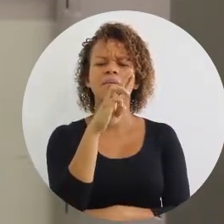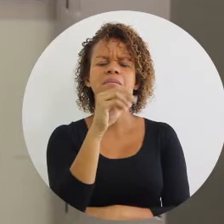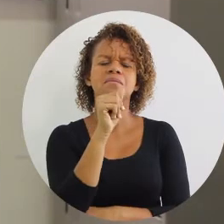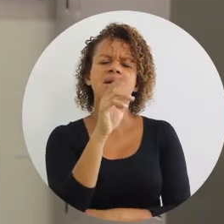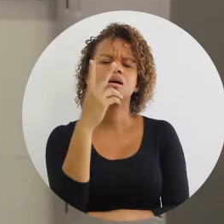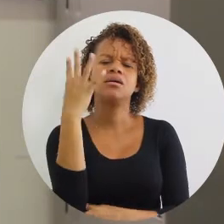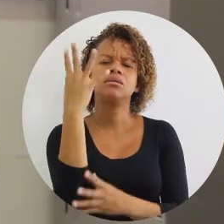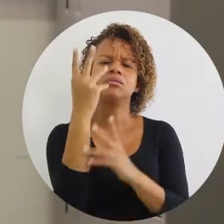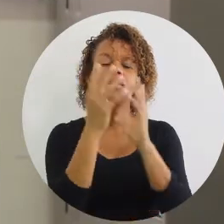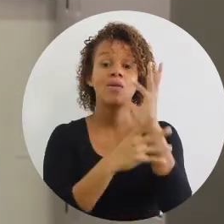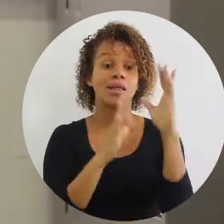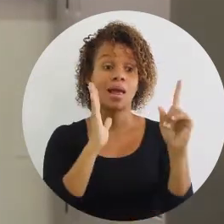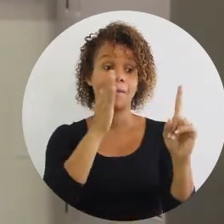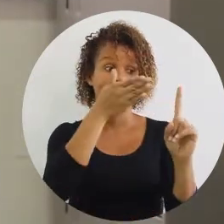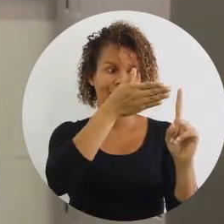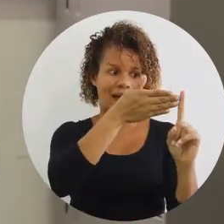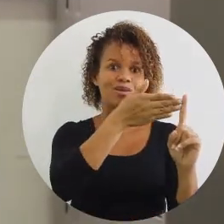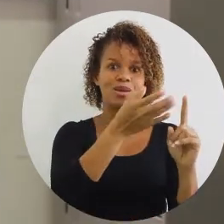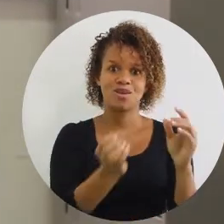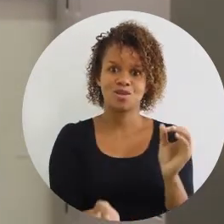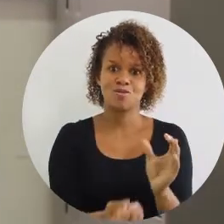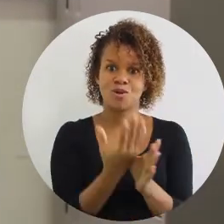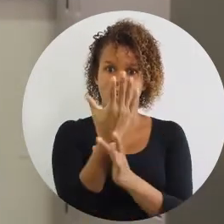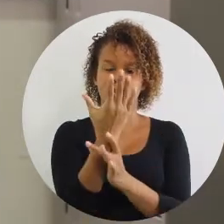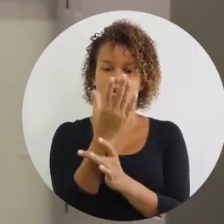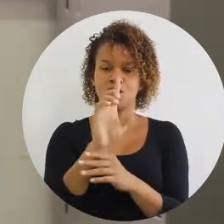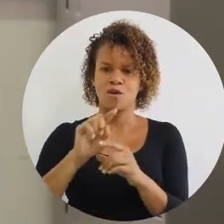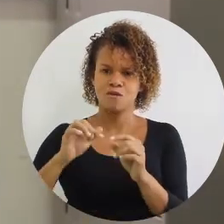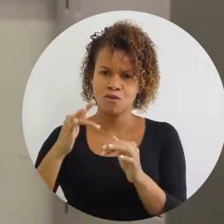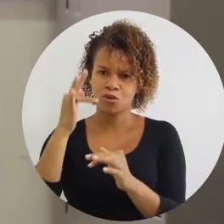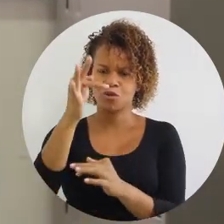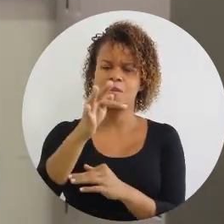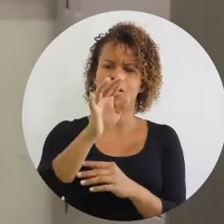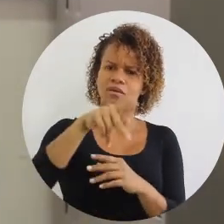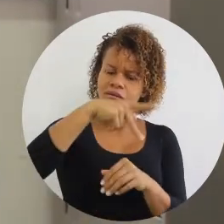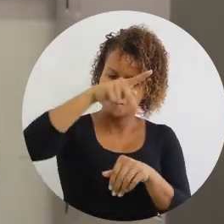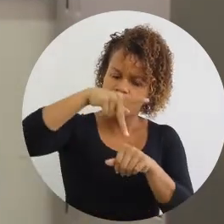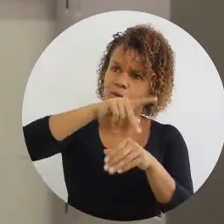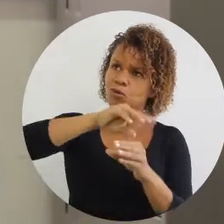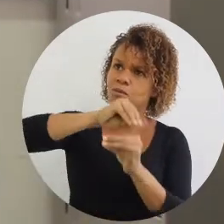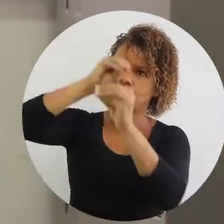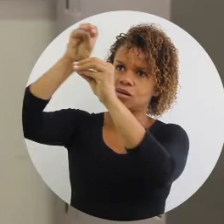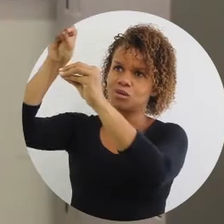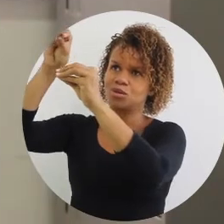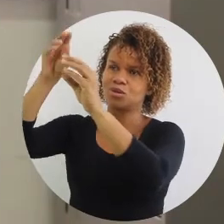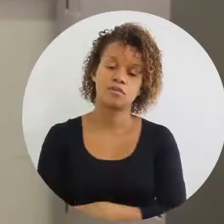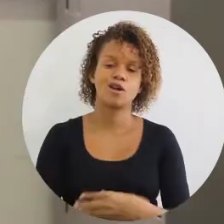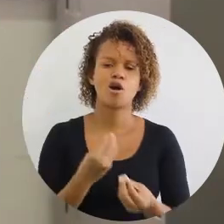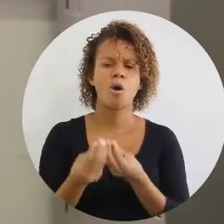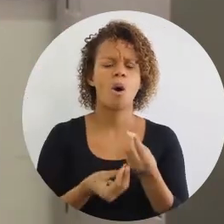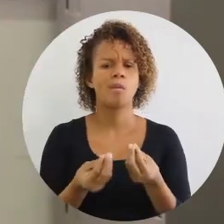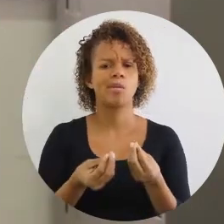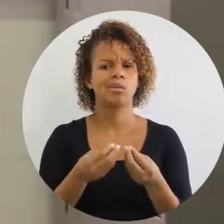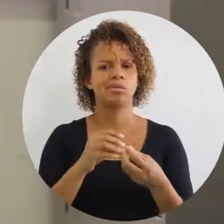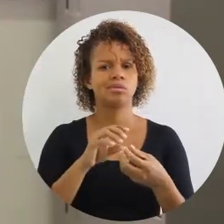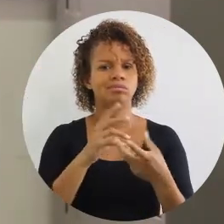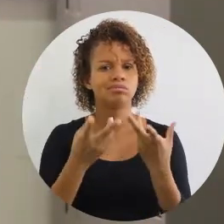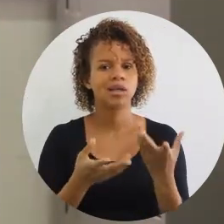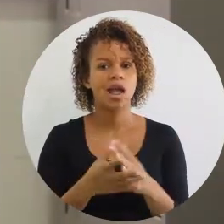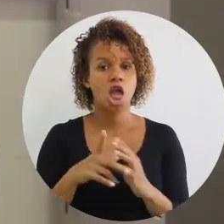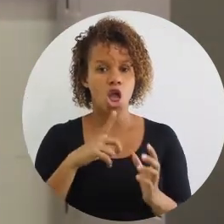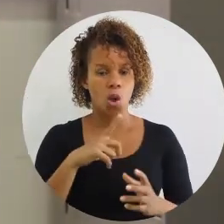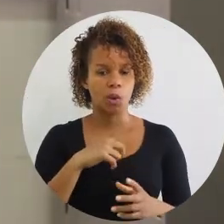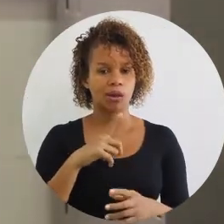determinado produto que vai ser produzido e posteriormente exportado. Como funciona isso? Então, eu tenho